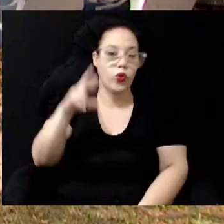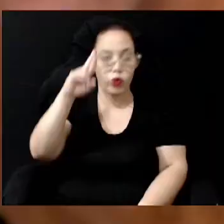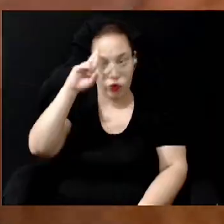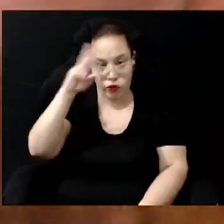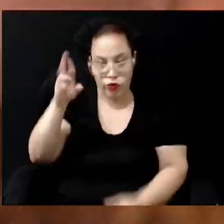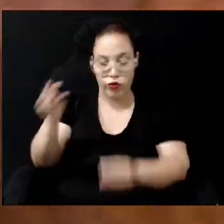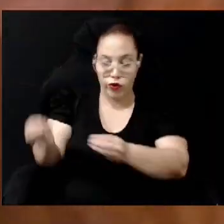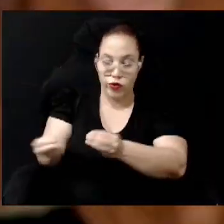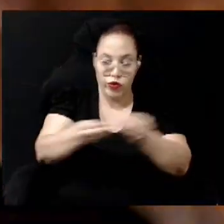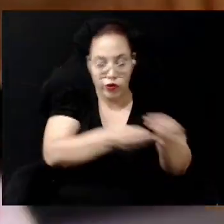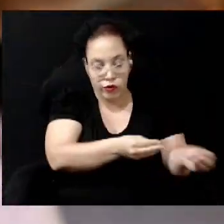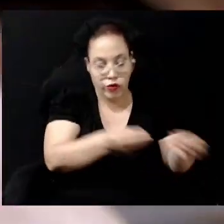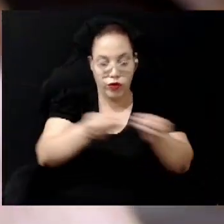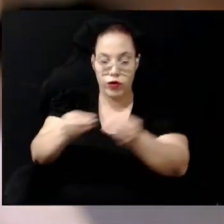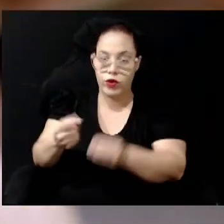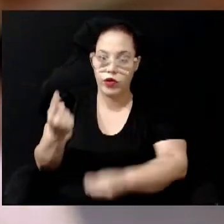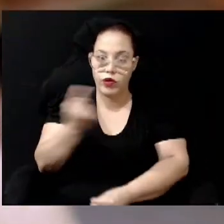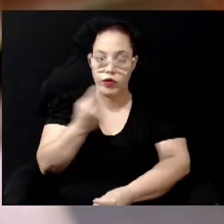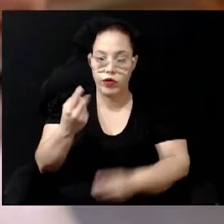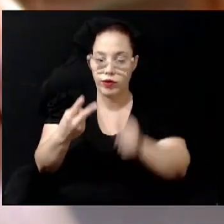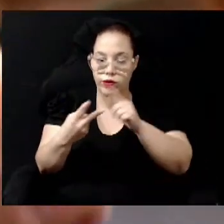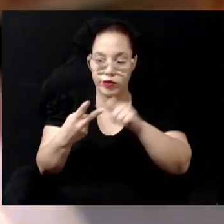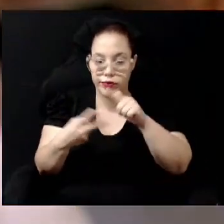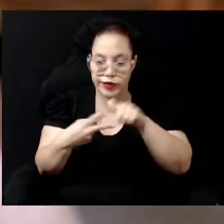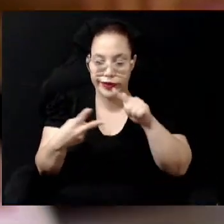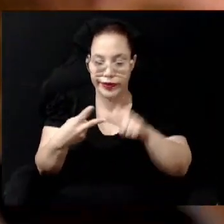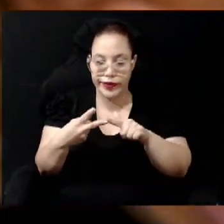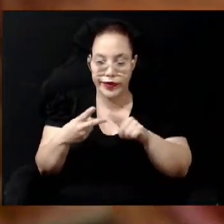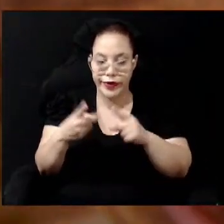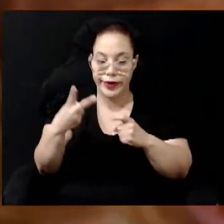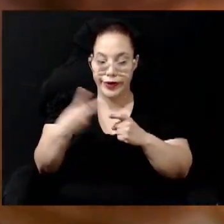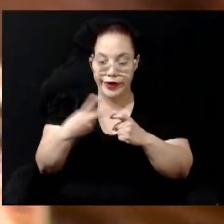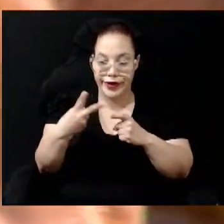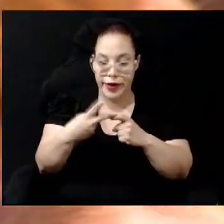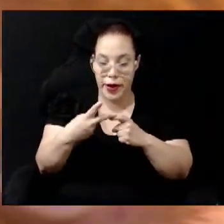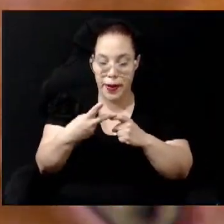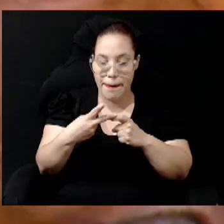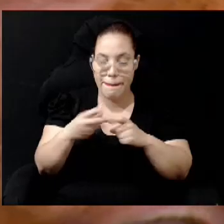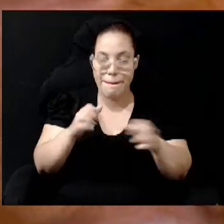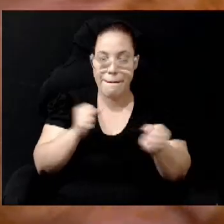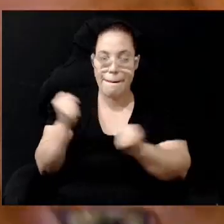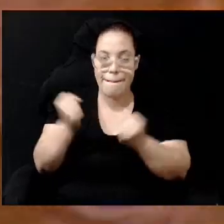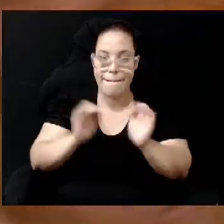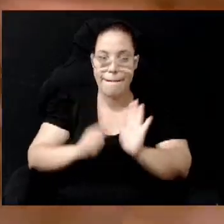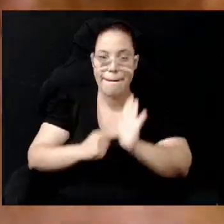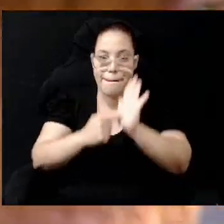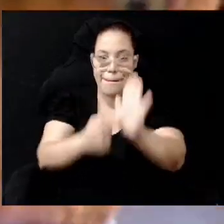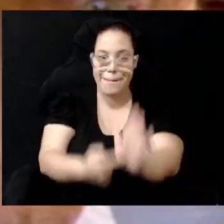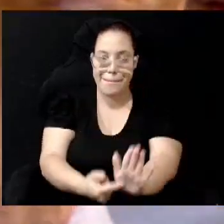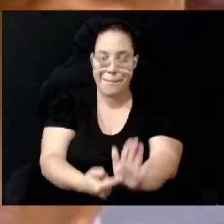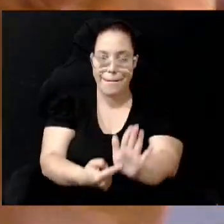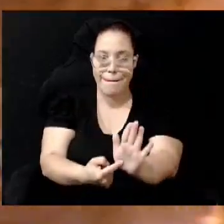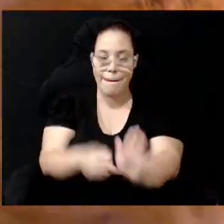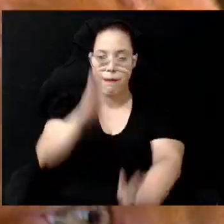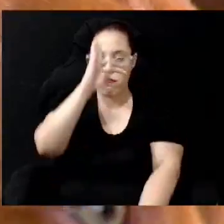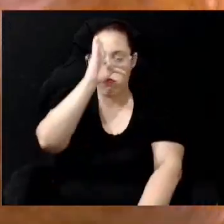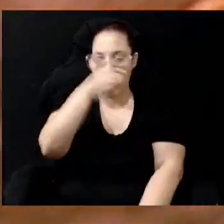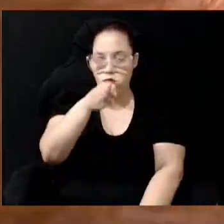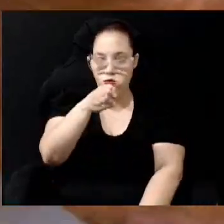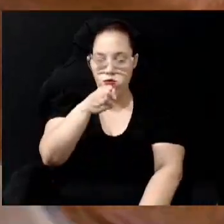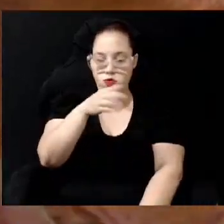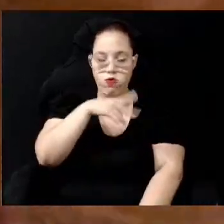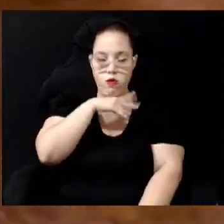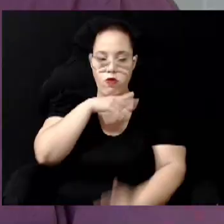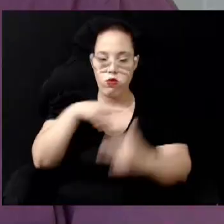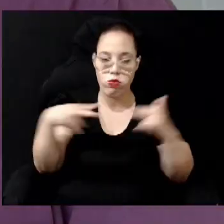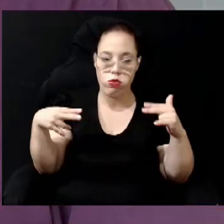animalzinho em uma das duas unidades da Clínica Veterinária Móvel, que oferece atendimento itinerante e gratuito para os pets em diversas